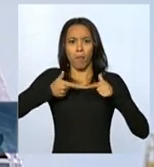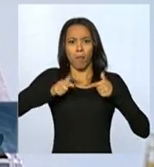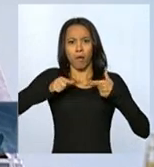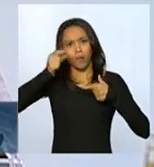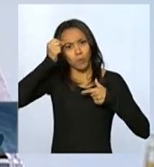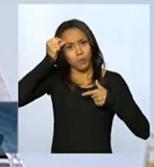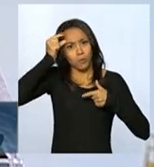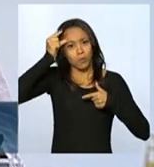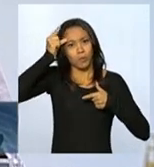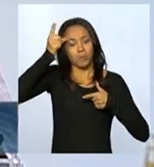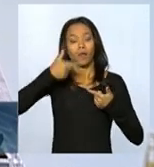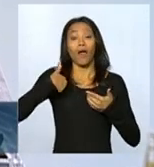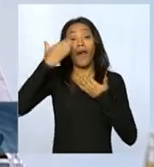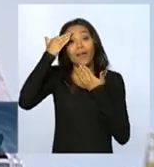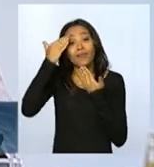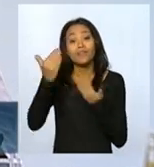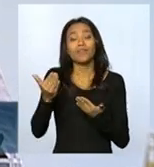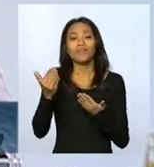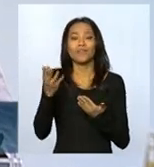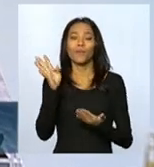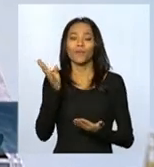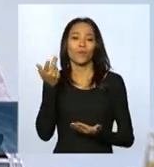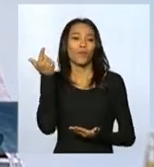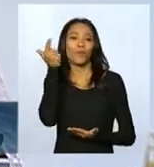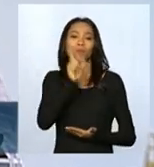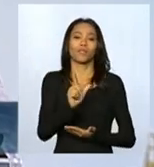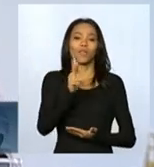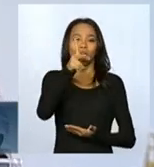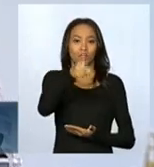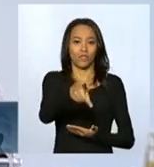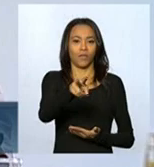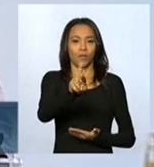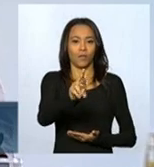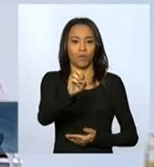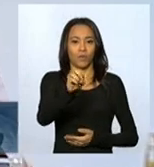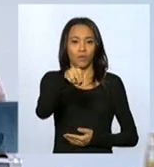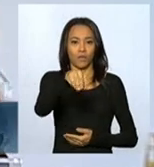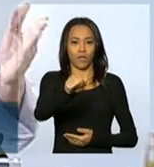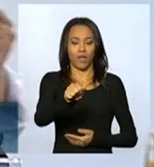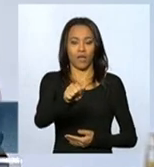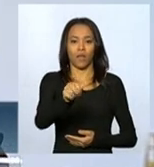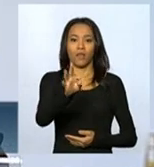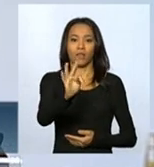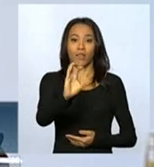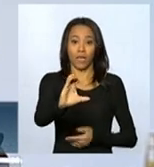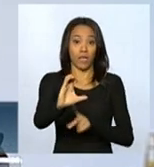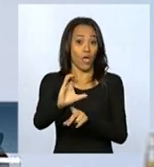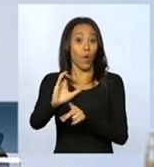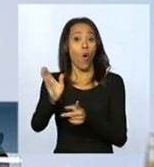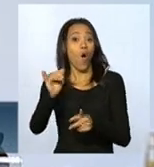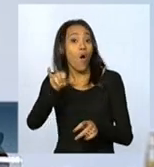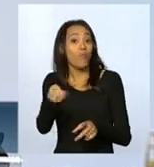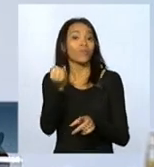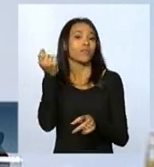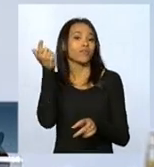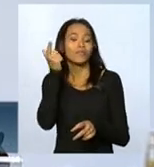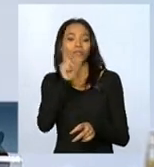Agradeço por ter conhecido o Pronatec, com o qual eu pude ter a oportunidade de estudar de graça.